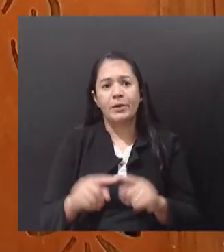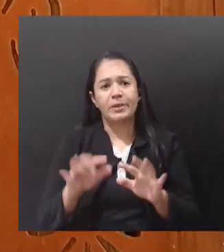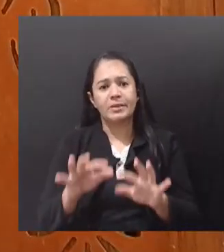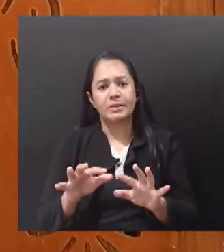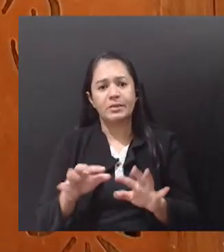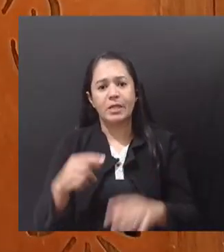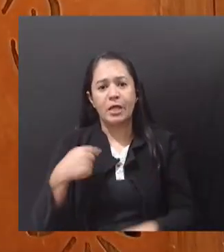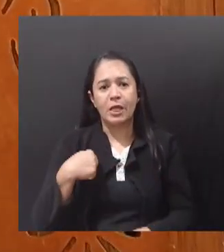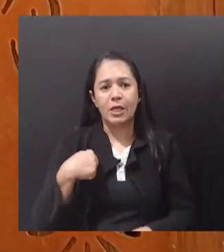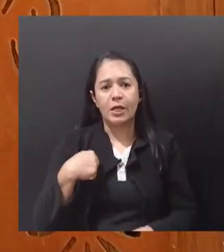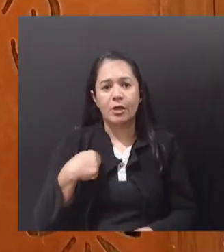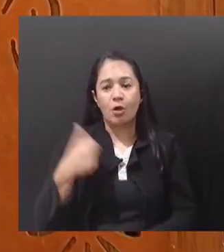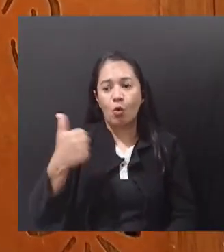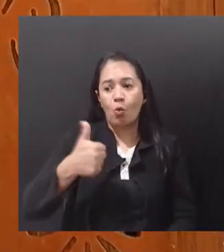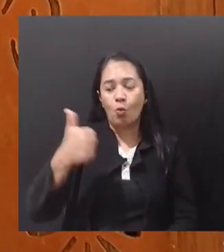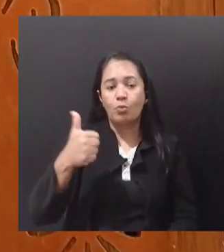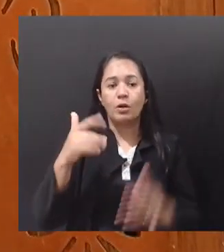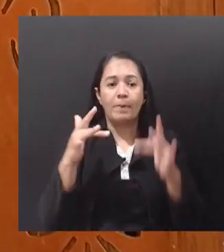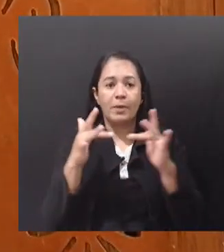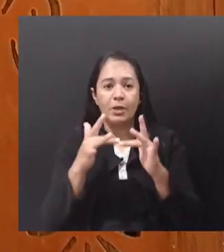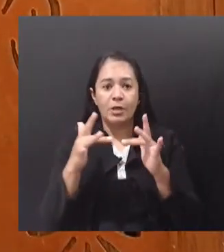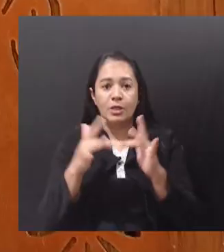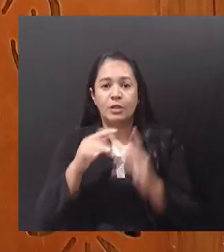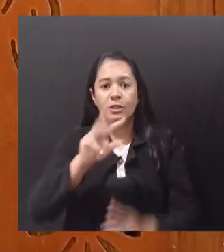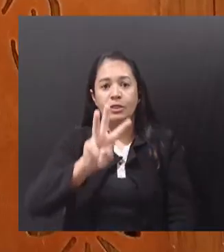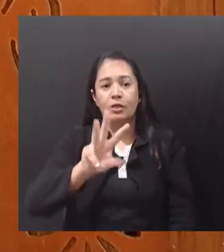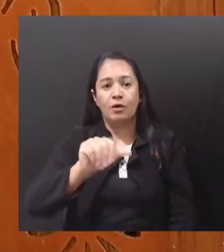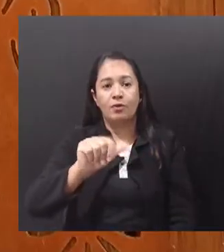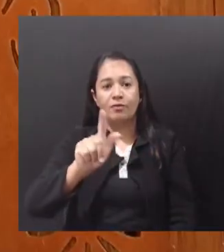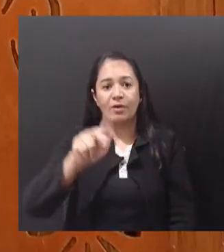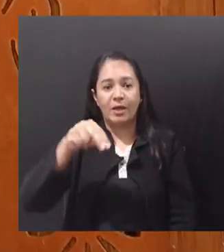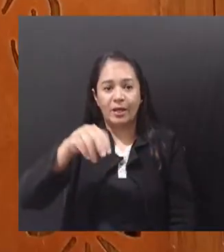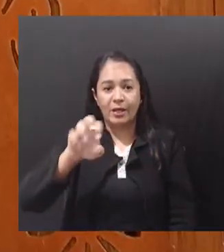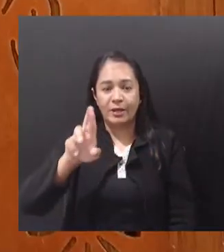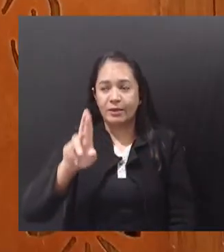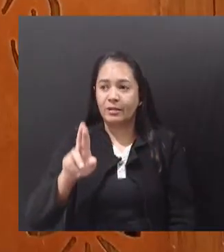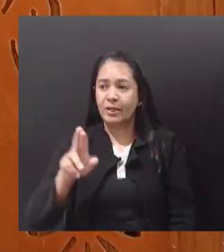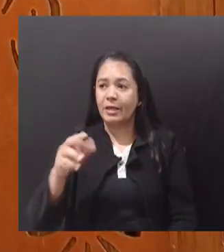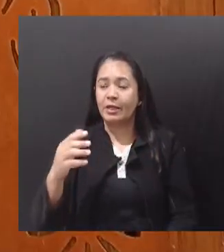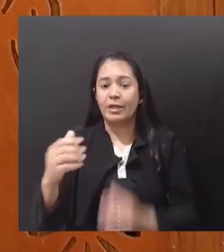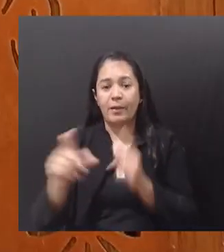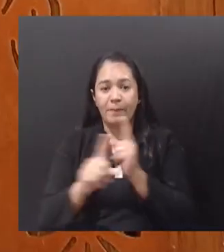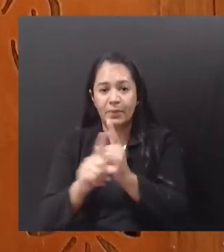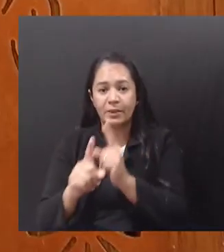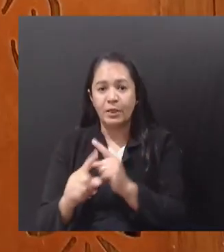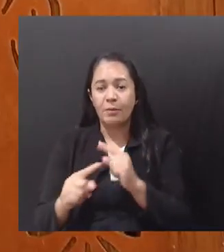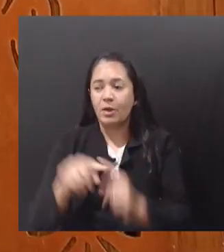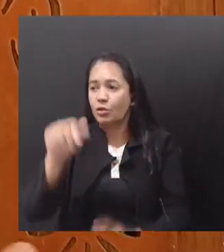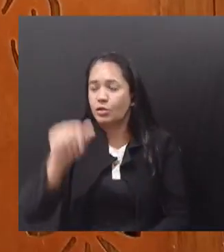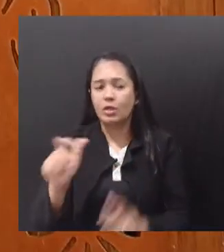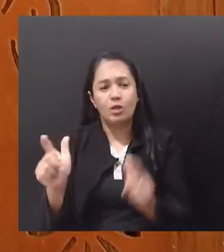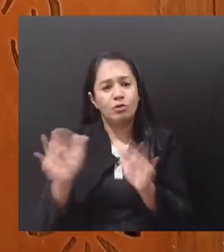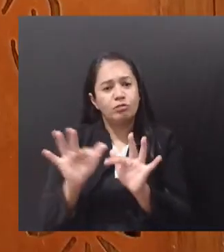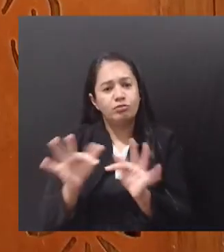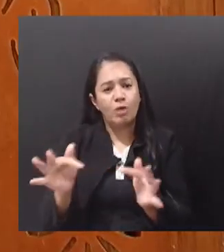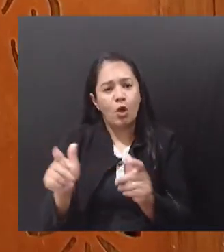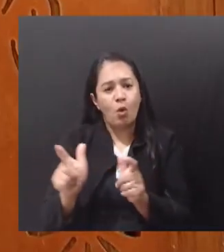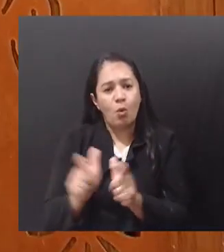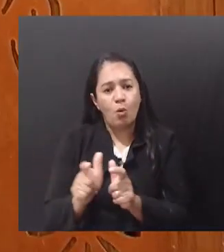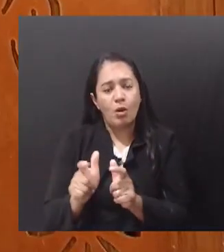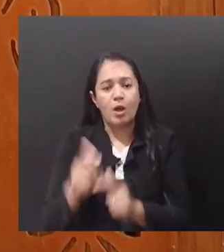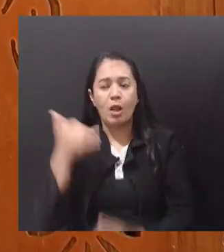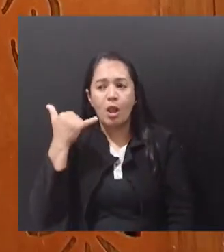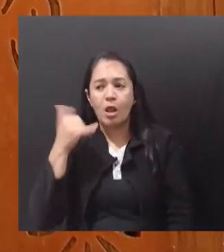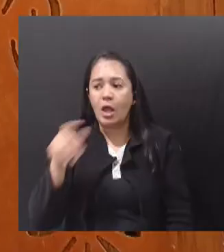fiz o primeiro contato e o Wagner que me atendeu, na época a organização era muito pequena, eu falei, quem me atendeu por telefone foi